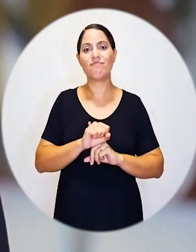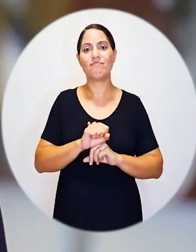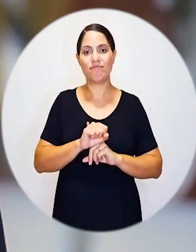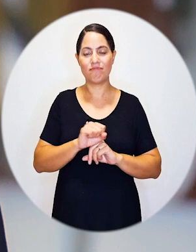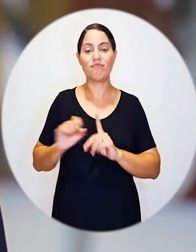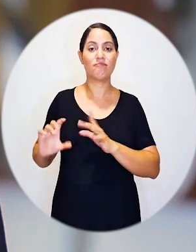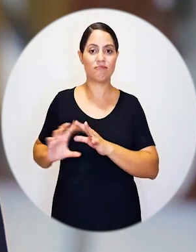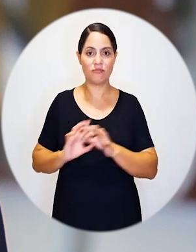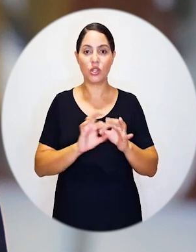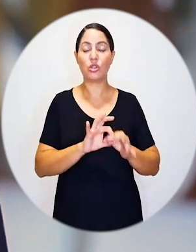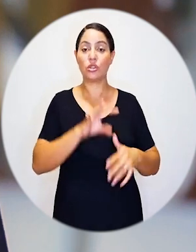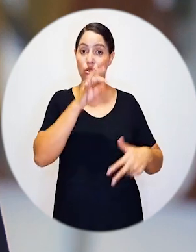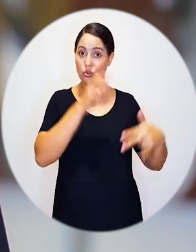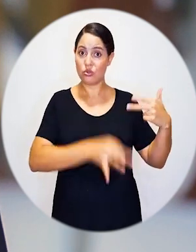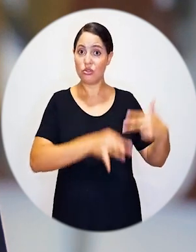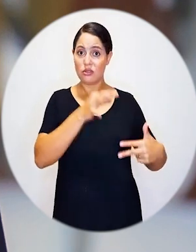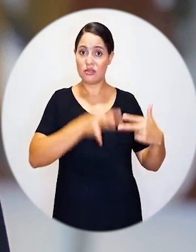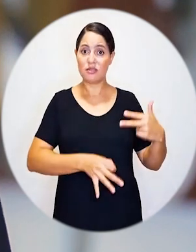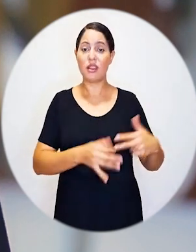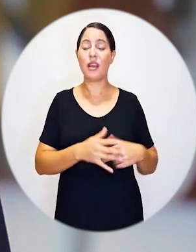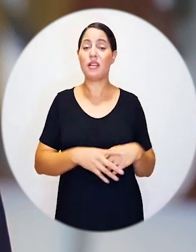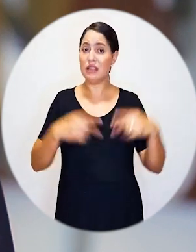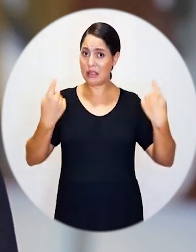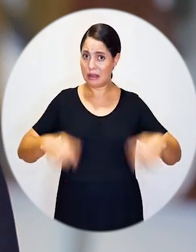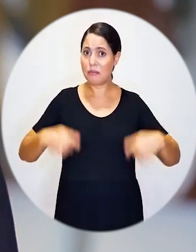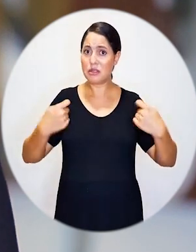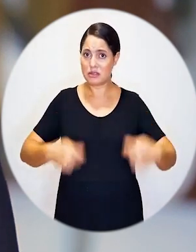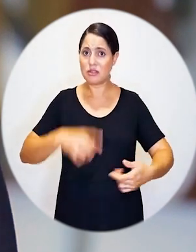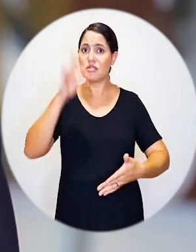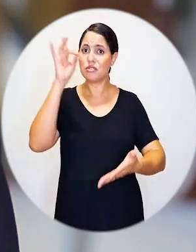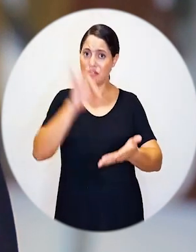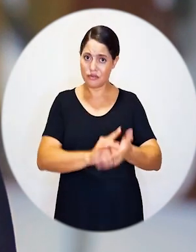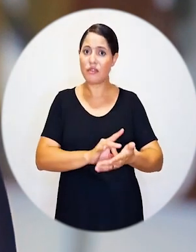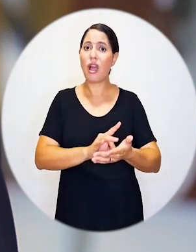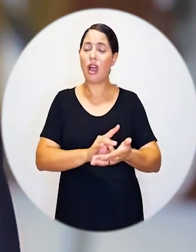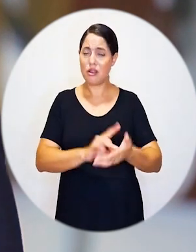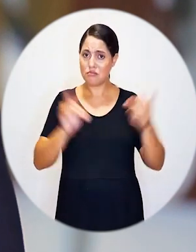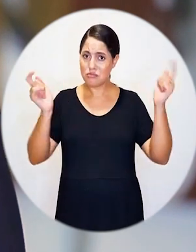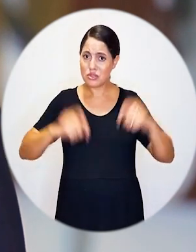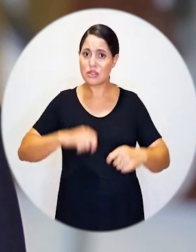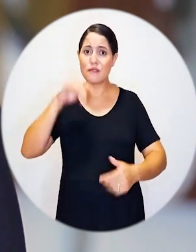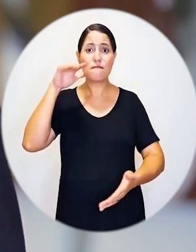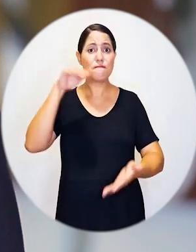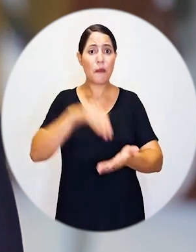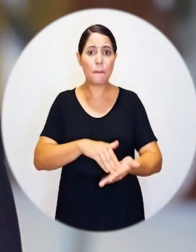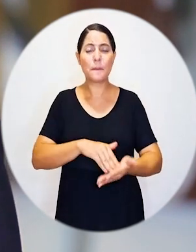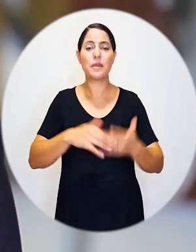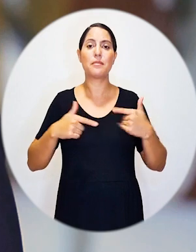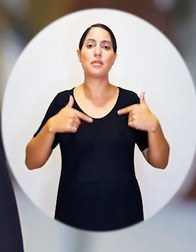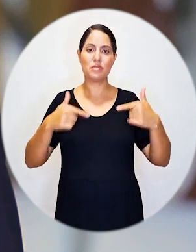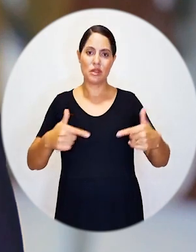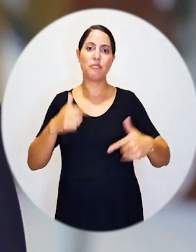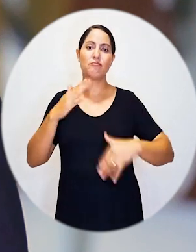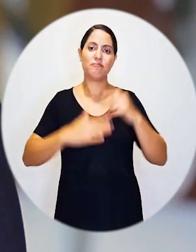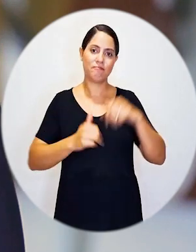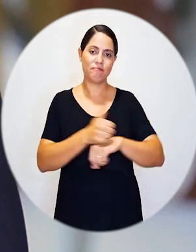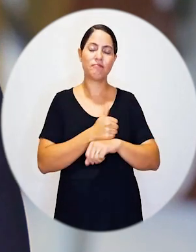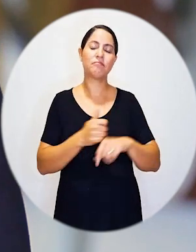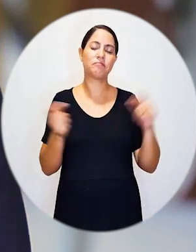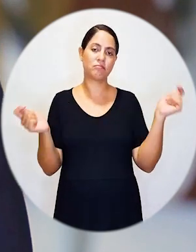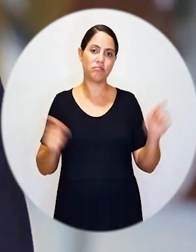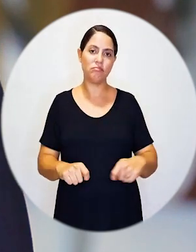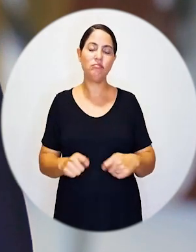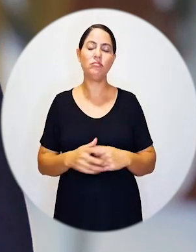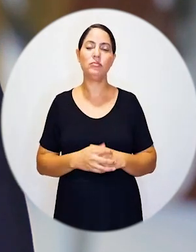vai levar os direitos da sociedade ao conhecimento do Poder Judiciário e que precisa ter uma capacitação mínima para a sua